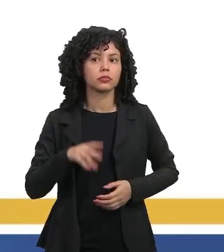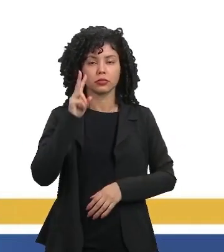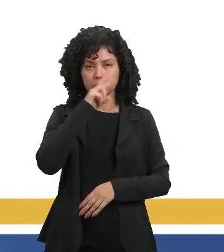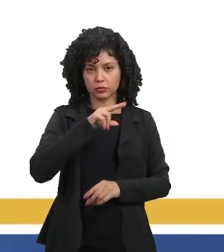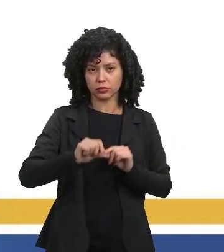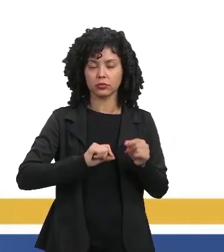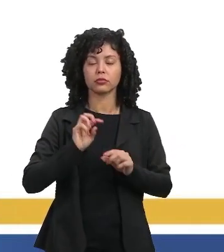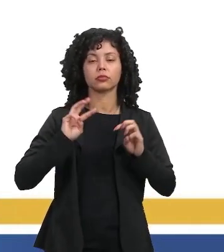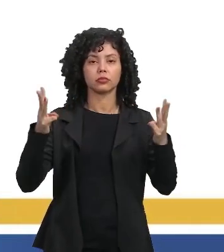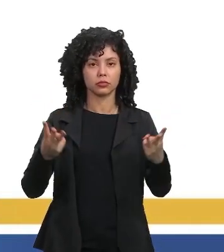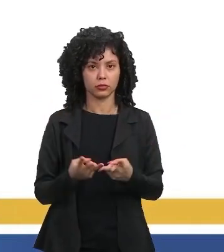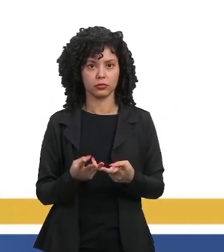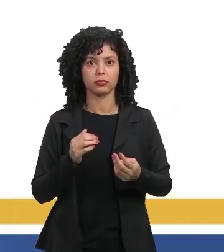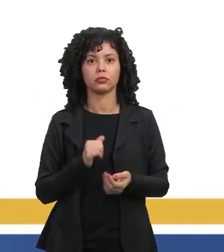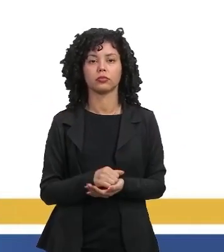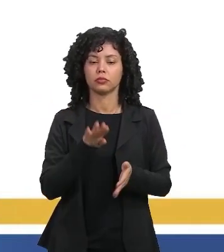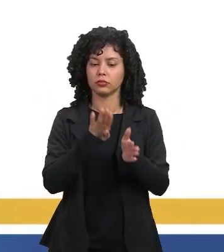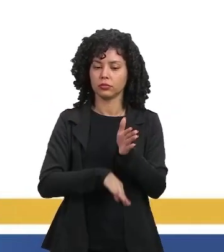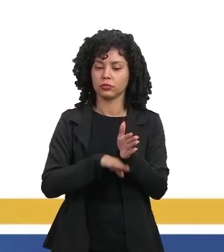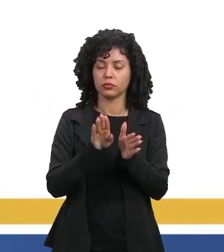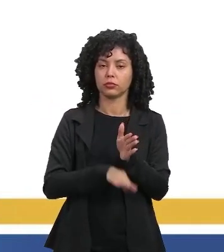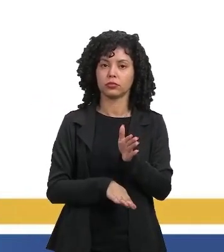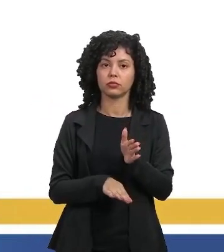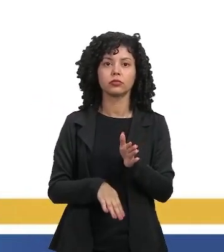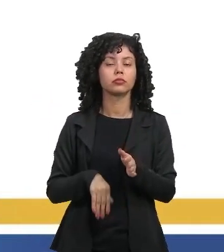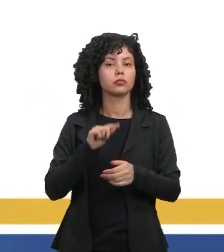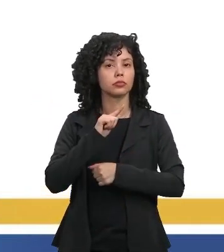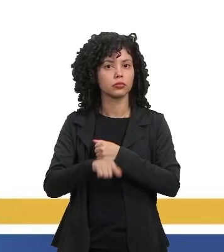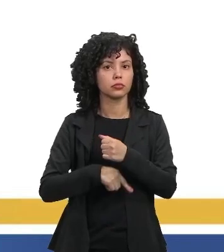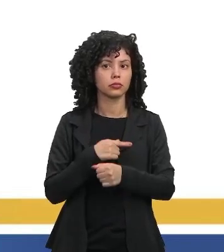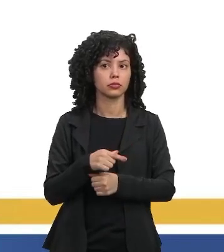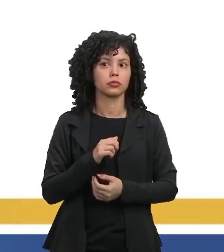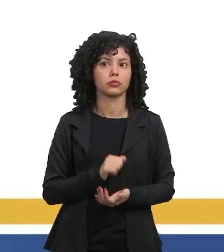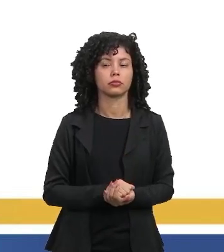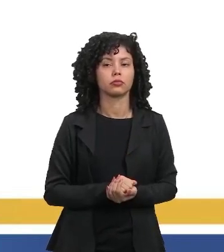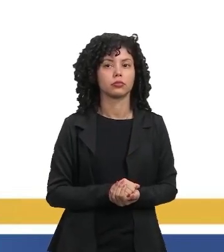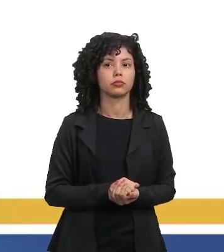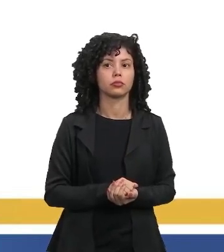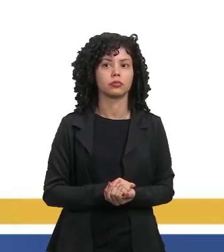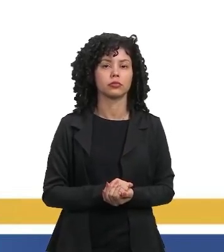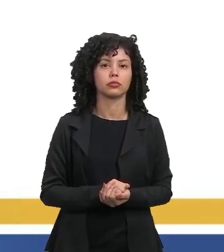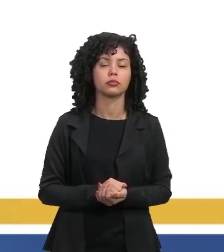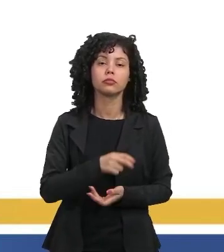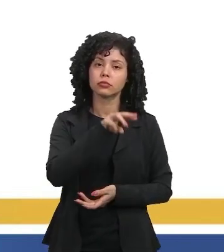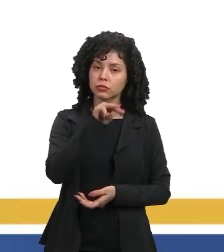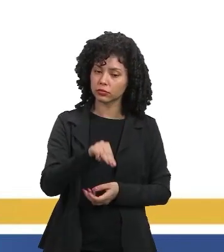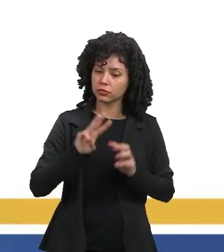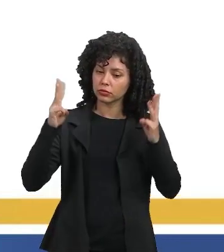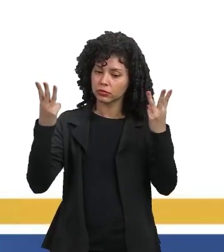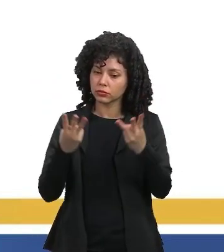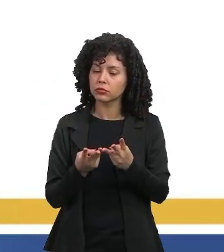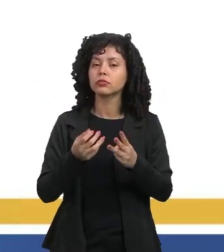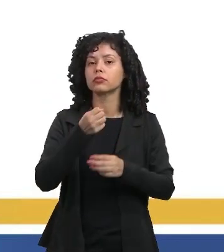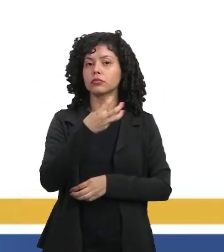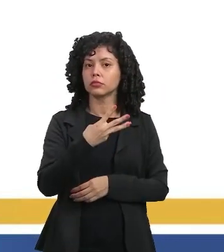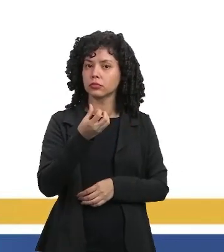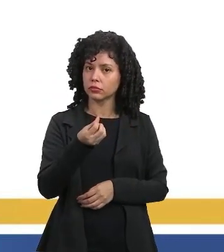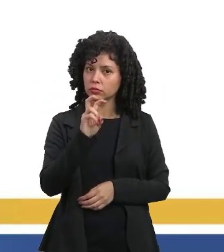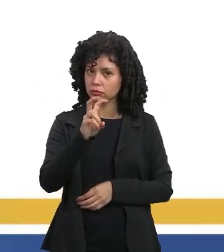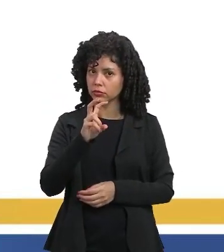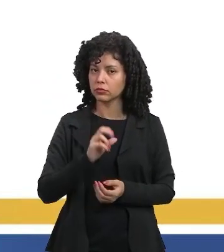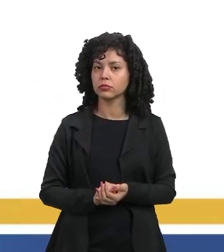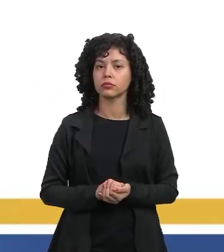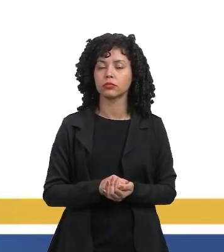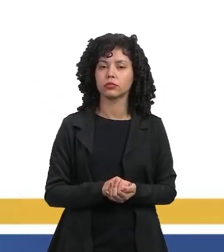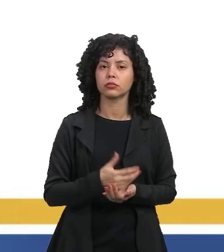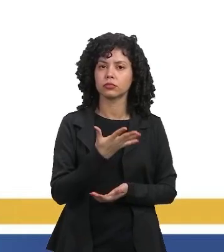ter que pegar a massa e subtrair pelo número atômico. É isso? Então, a massa do primeiro é 35. Qual é